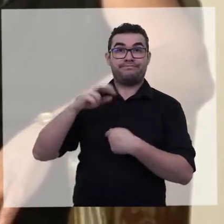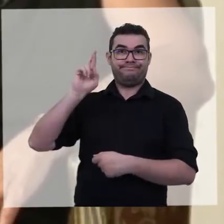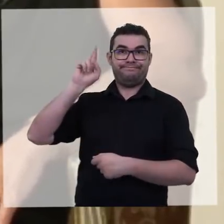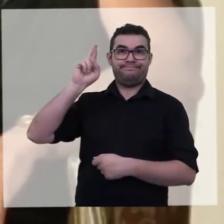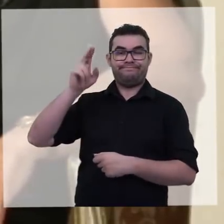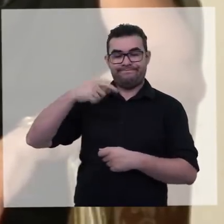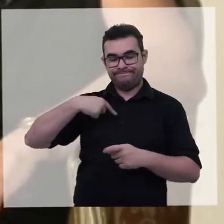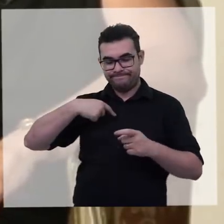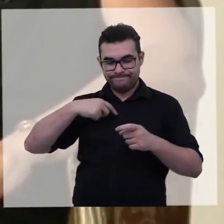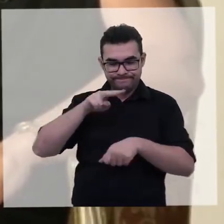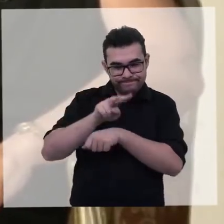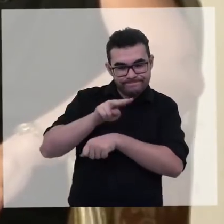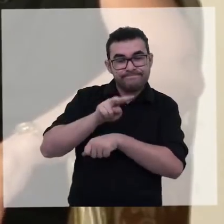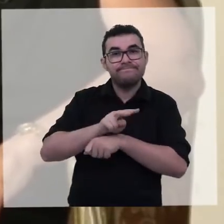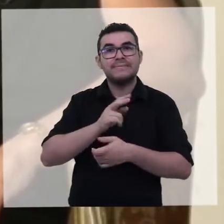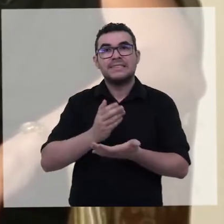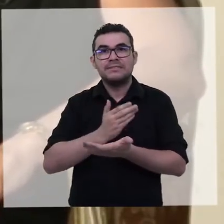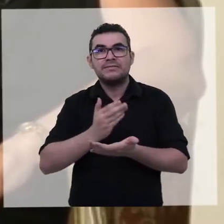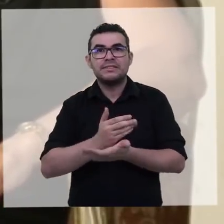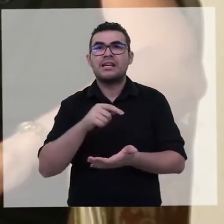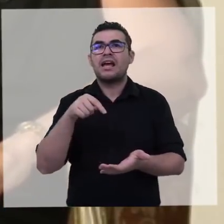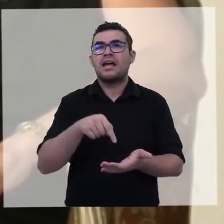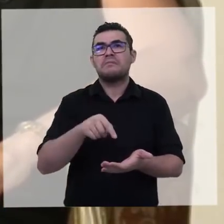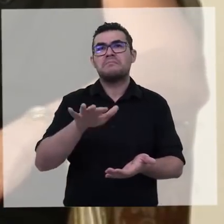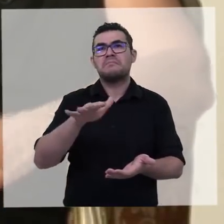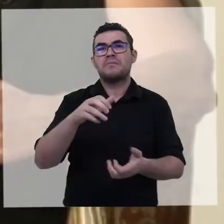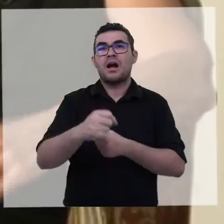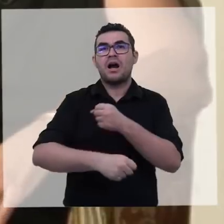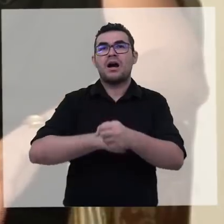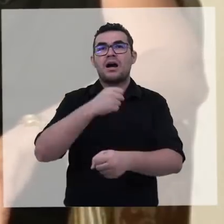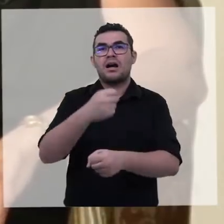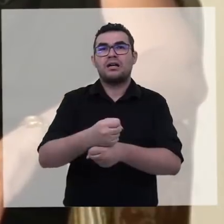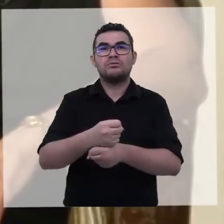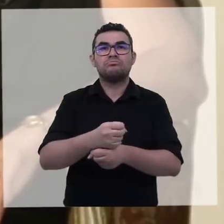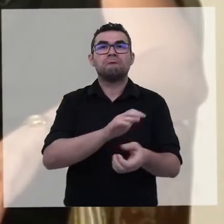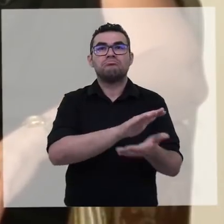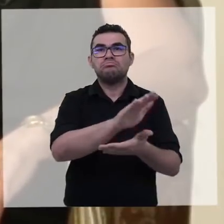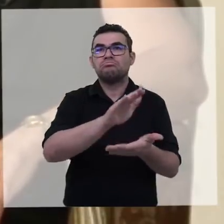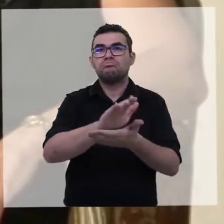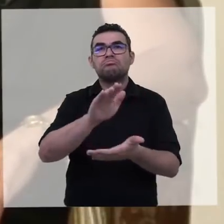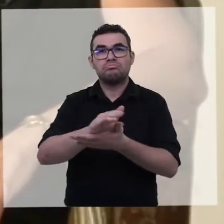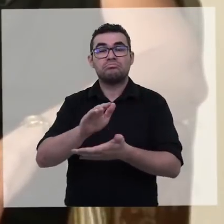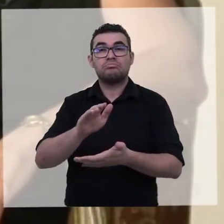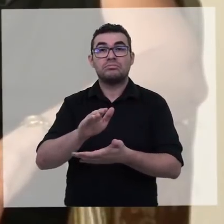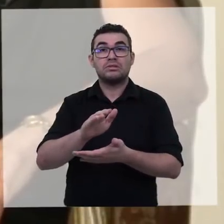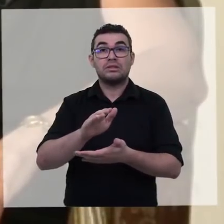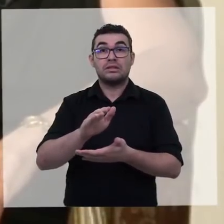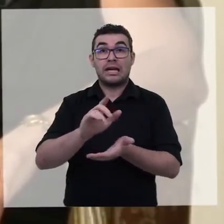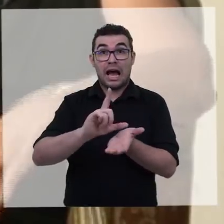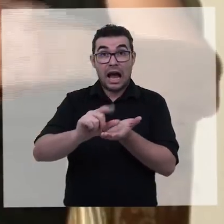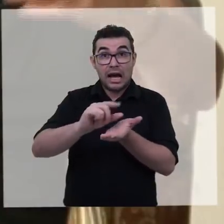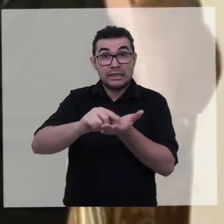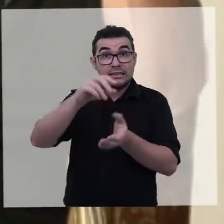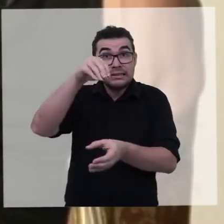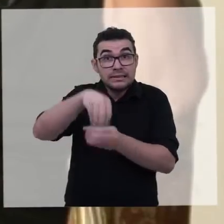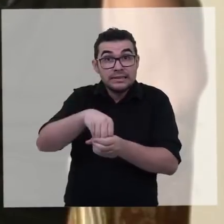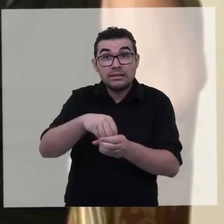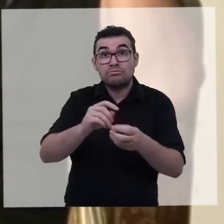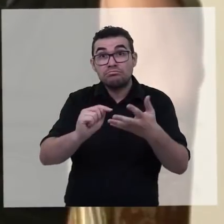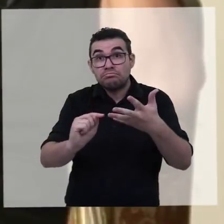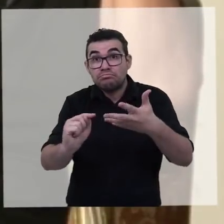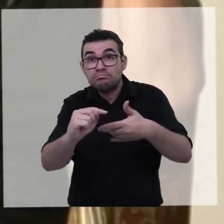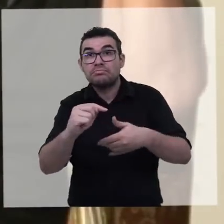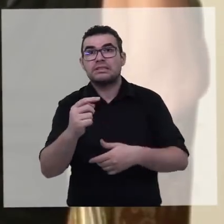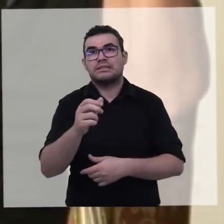15 trabalhos por ano. E o editor anterior, eu lembro que eu estava com um